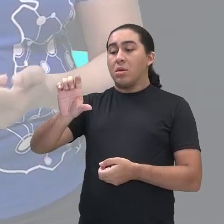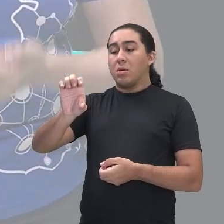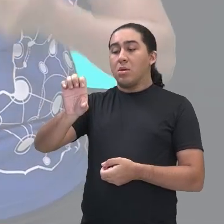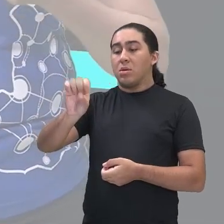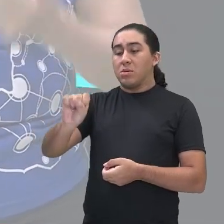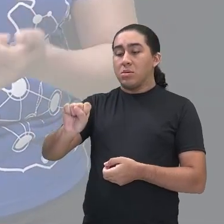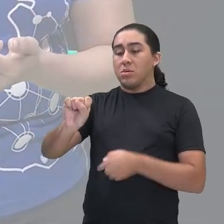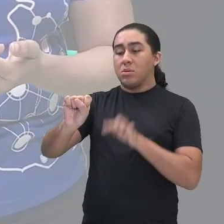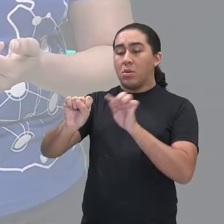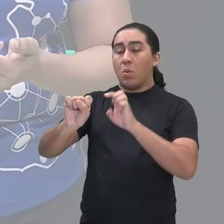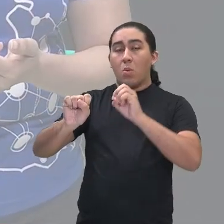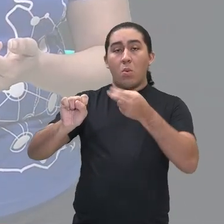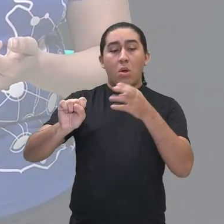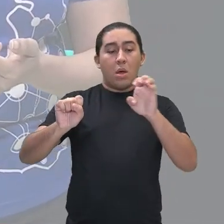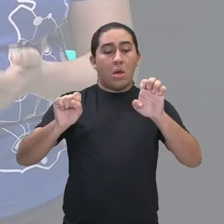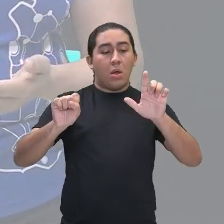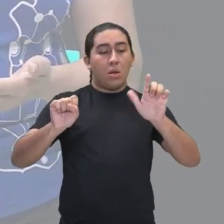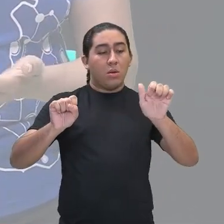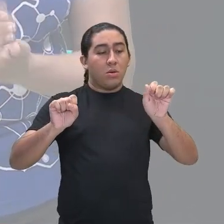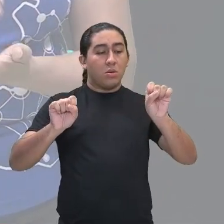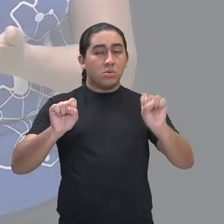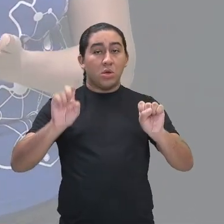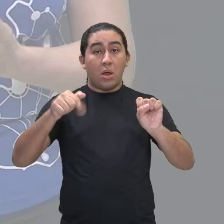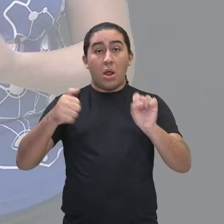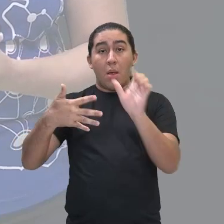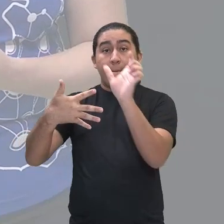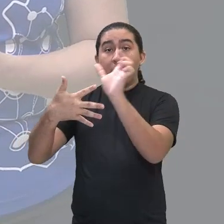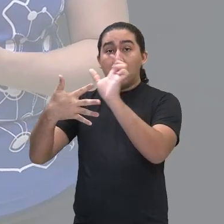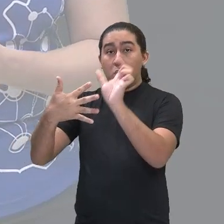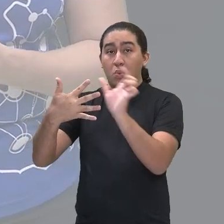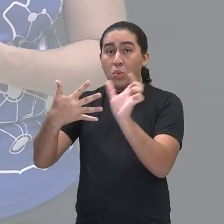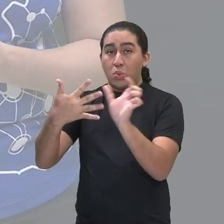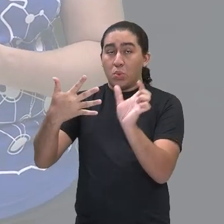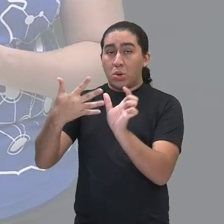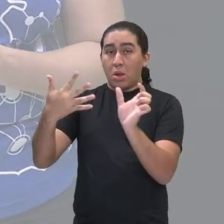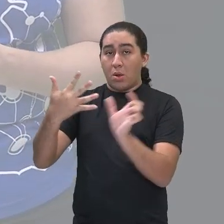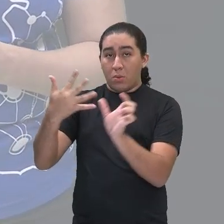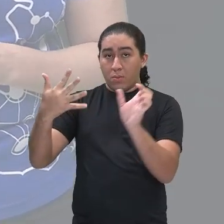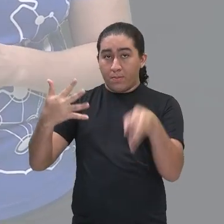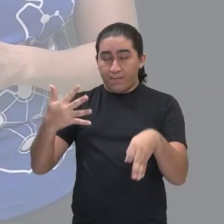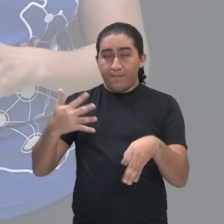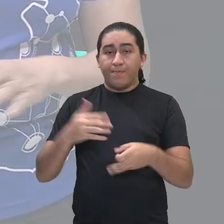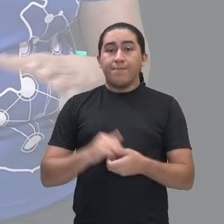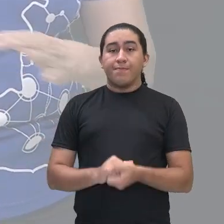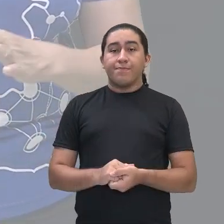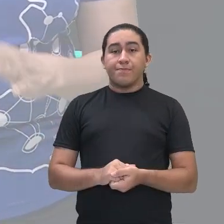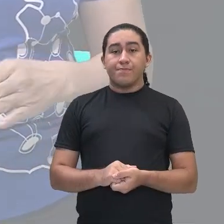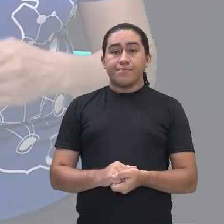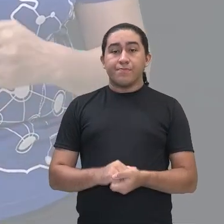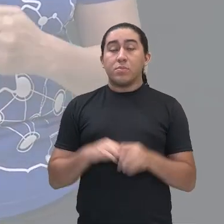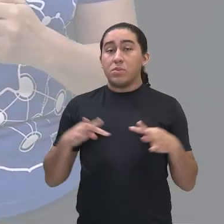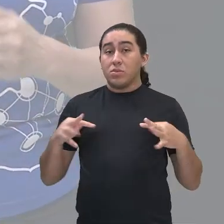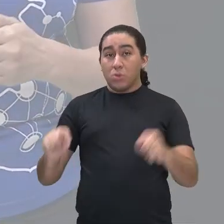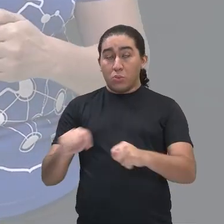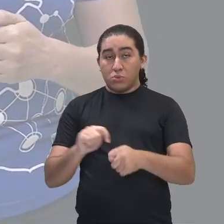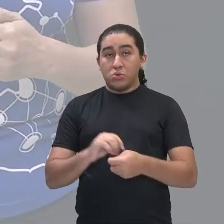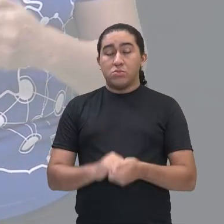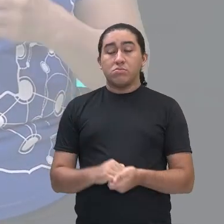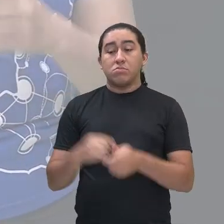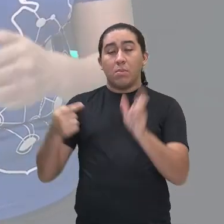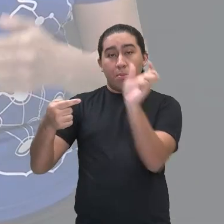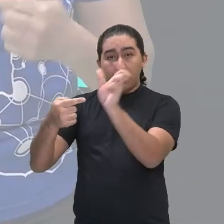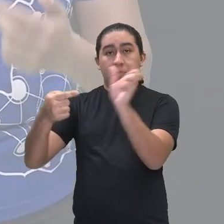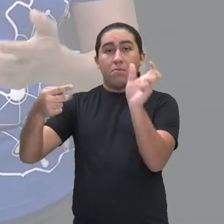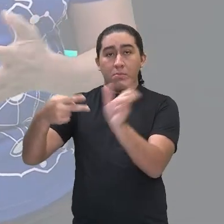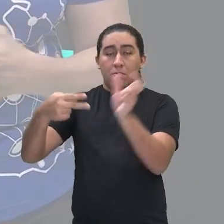ou elas esticam, não é isso? Então, estão no plural. Né? Todos eles amarelam,